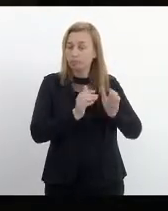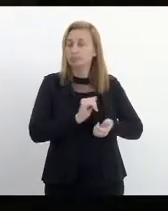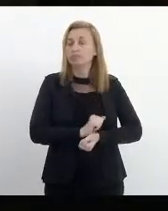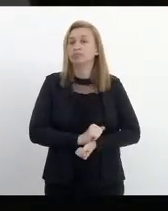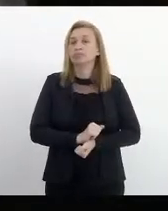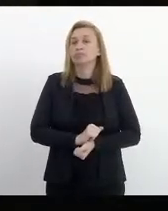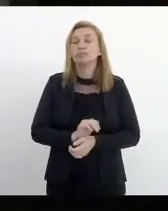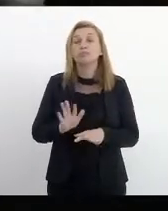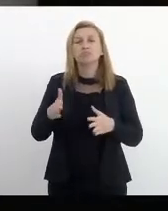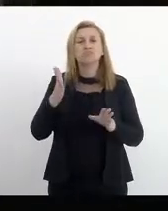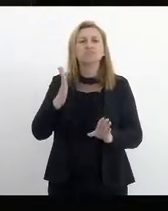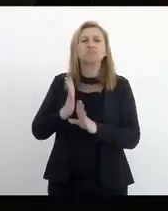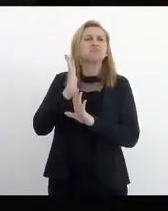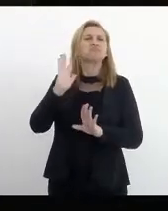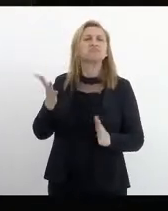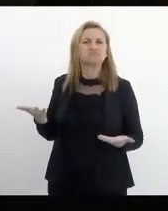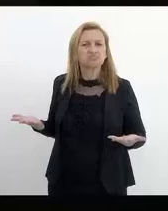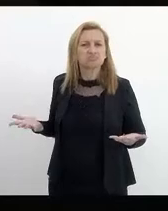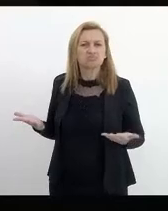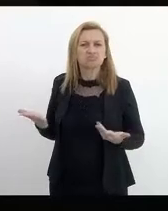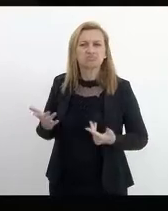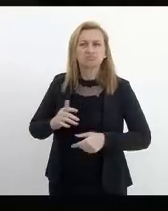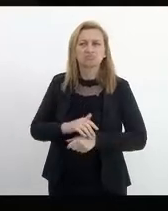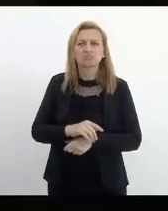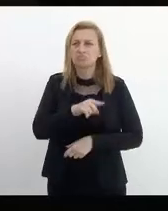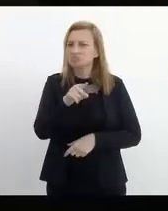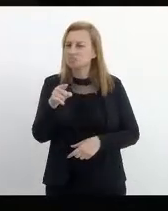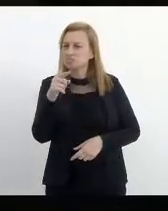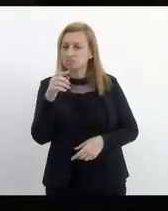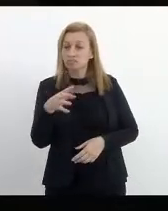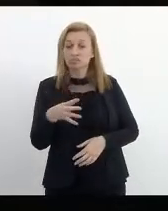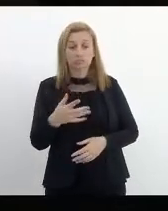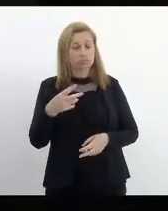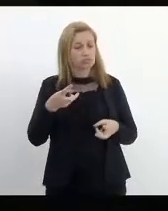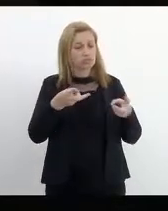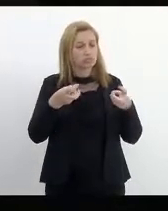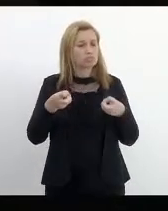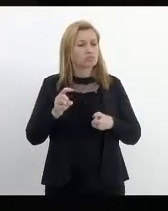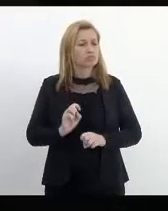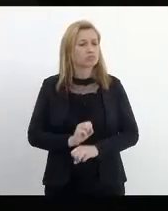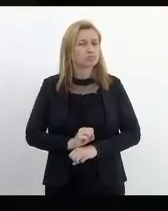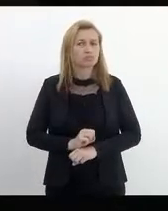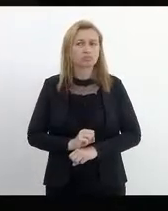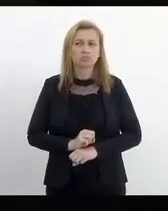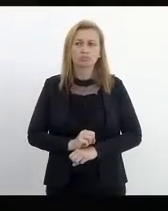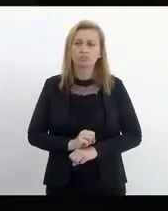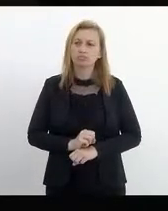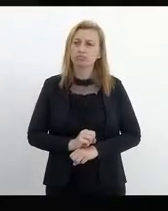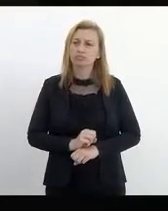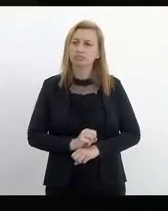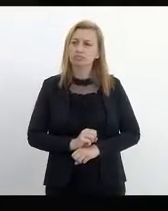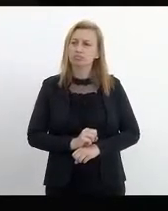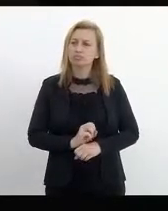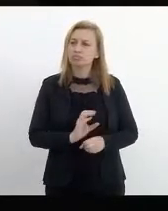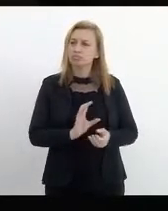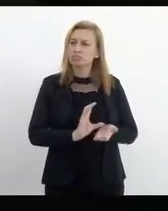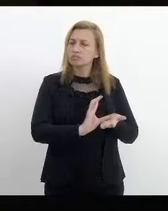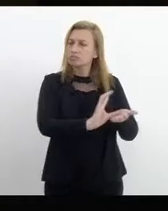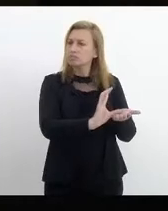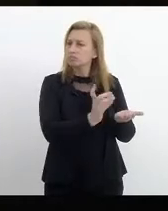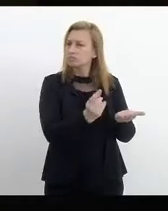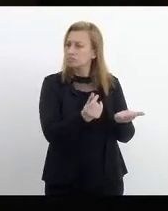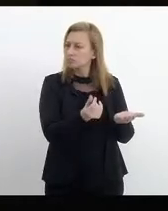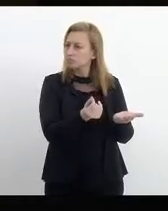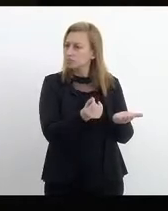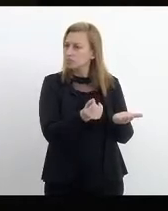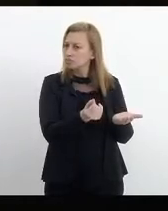de repente se você se depara e com aplicação de recursos da ordem